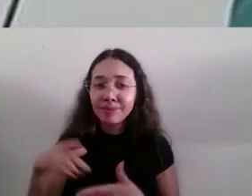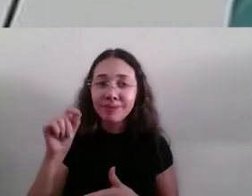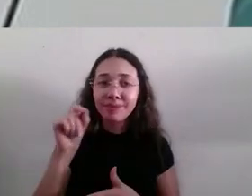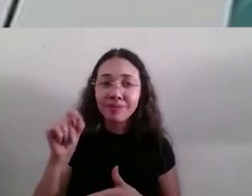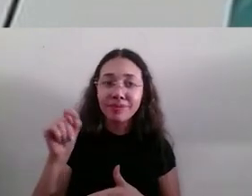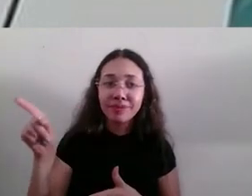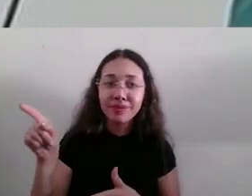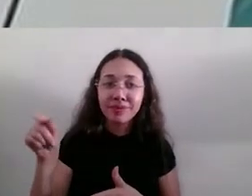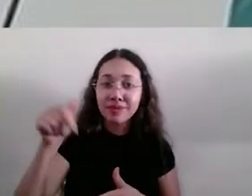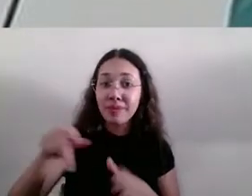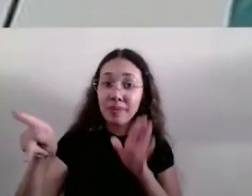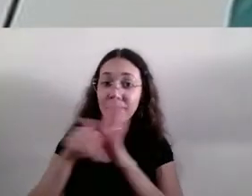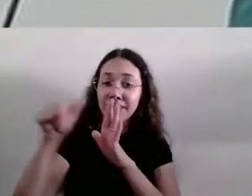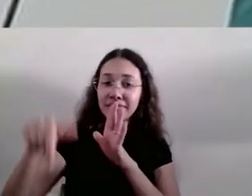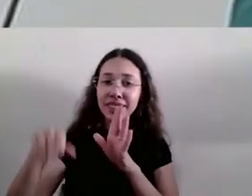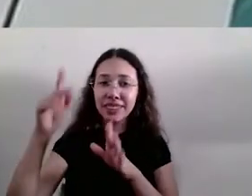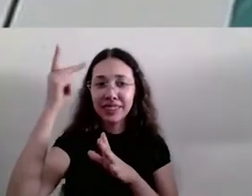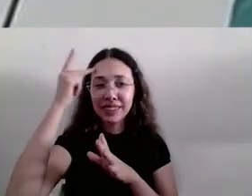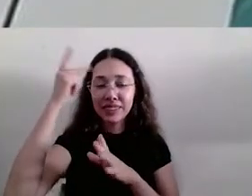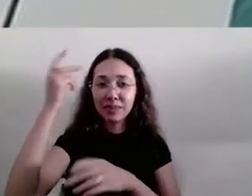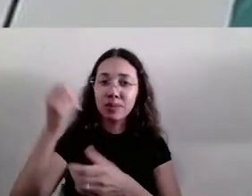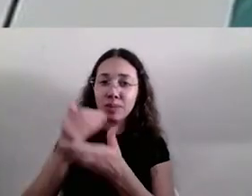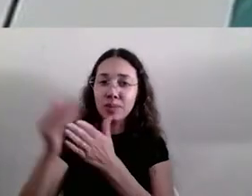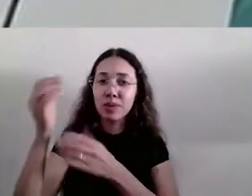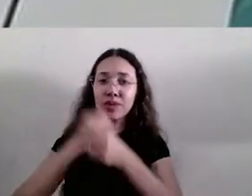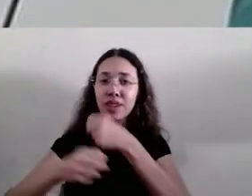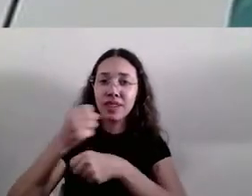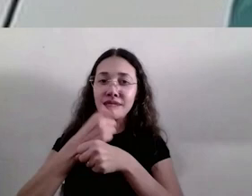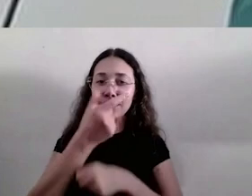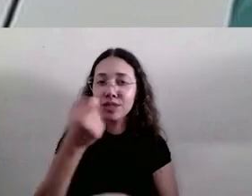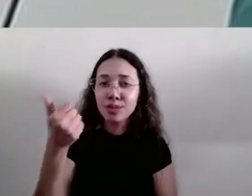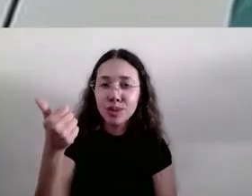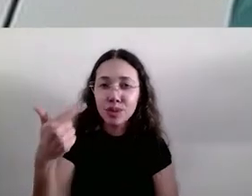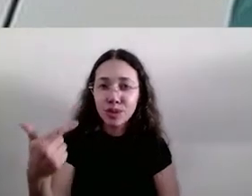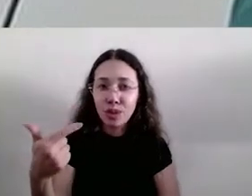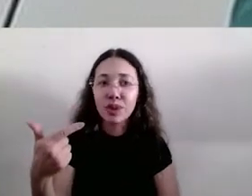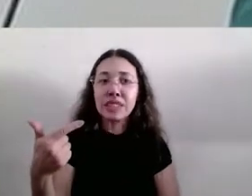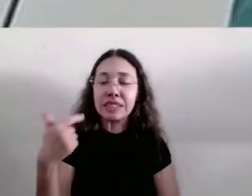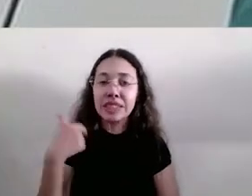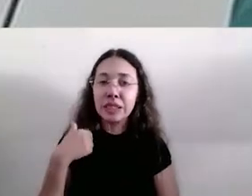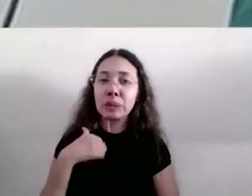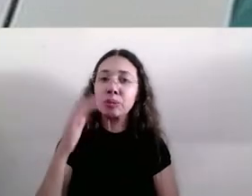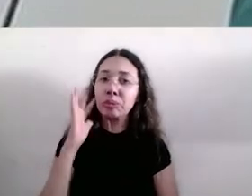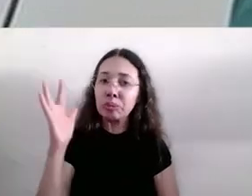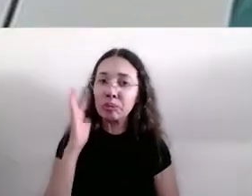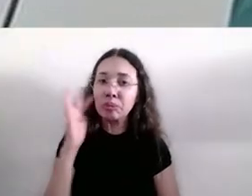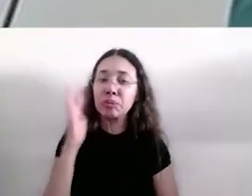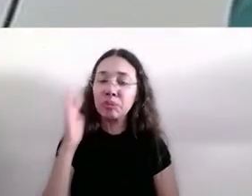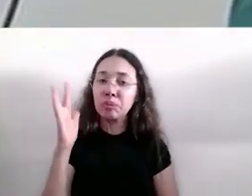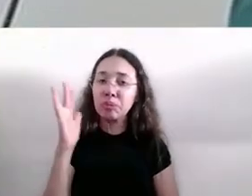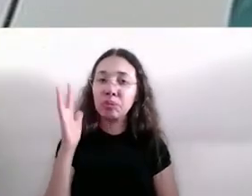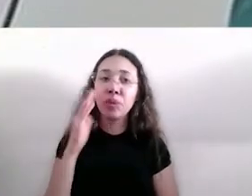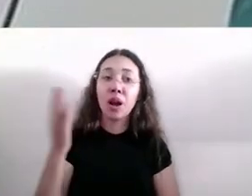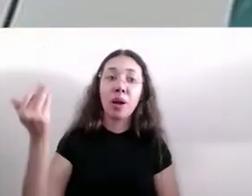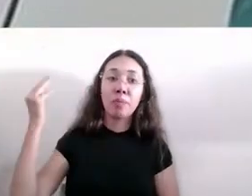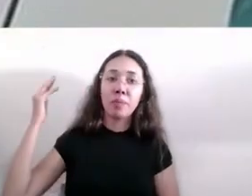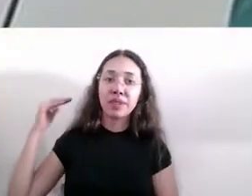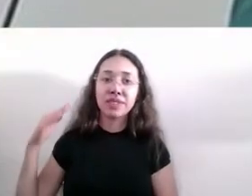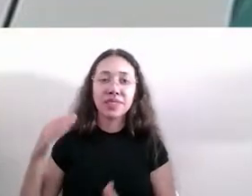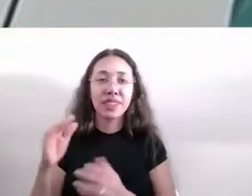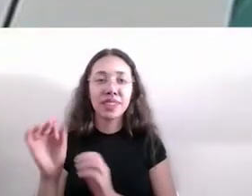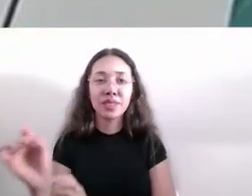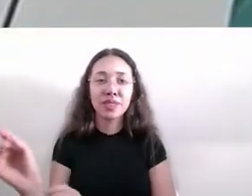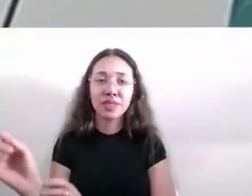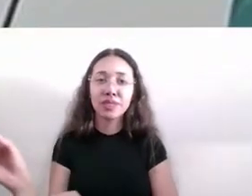aqui de São Paulo, do ano de 2002, e eu imagino o quão revolucionário foi o início dos juizados especiais